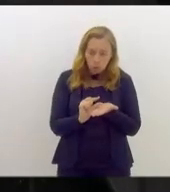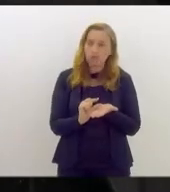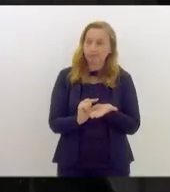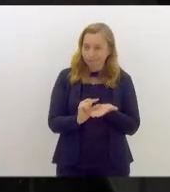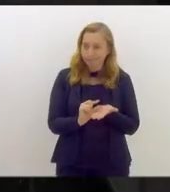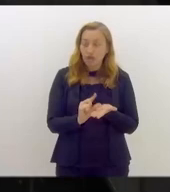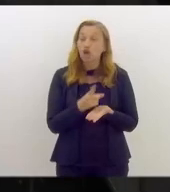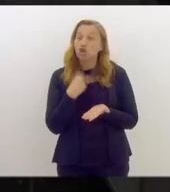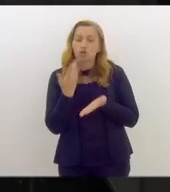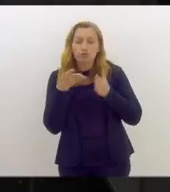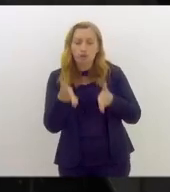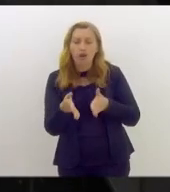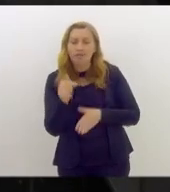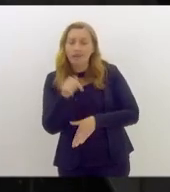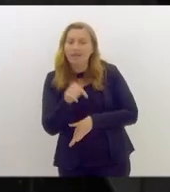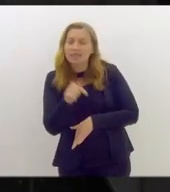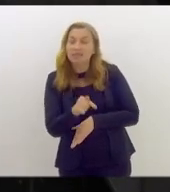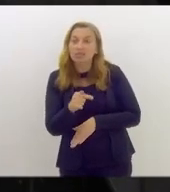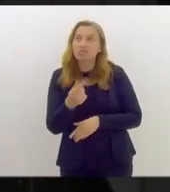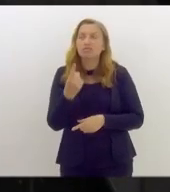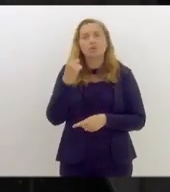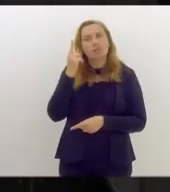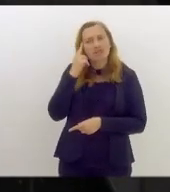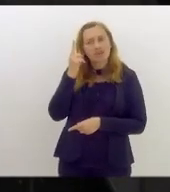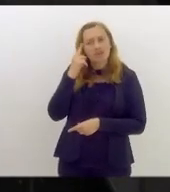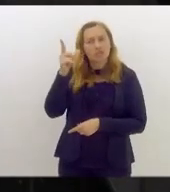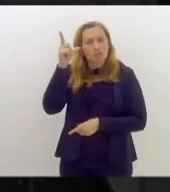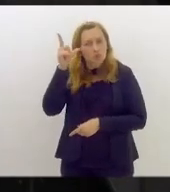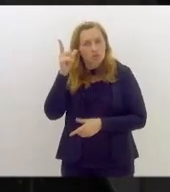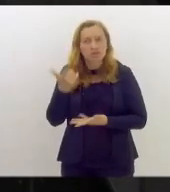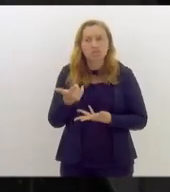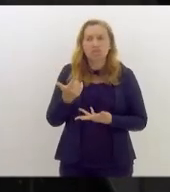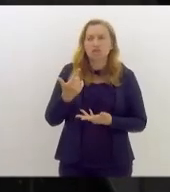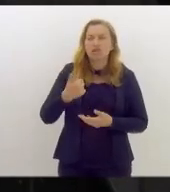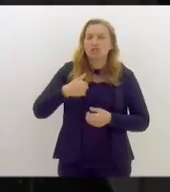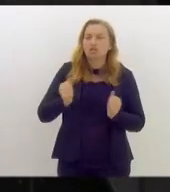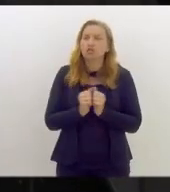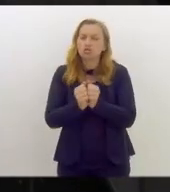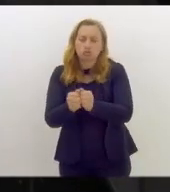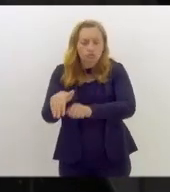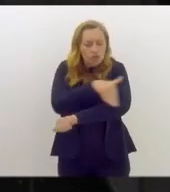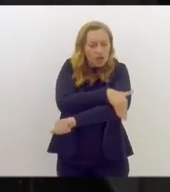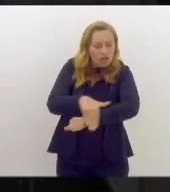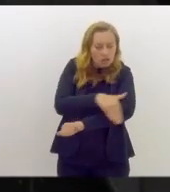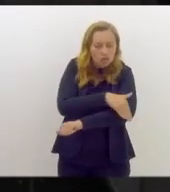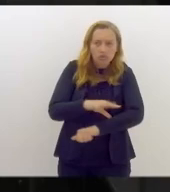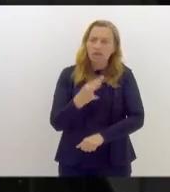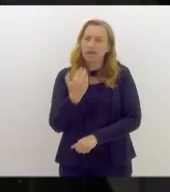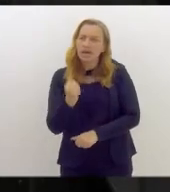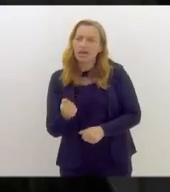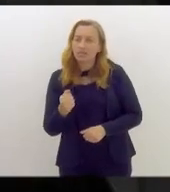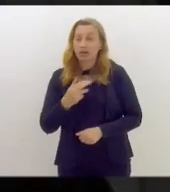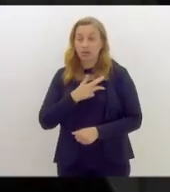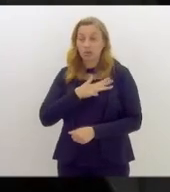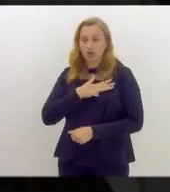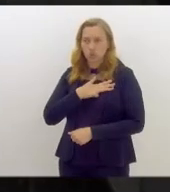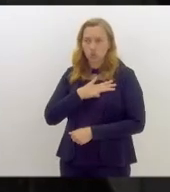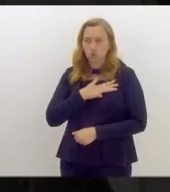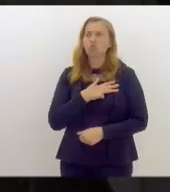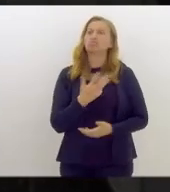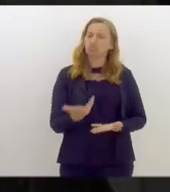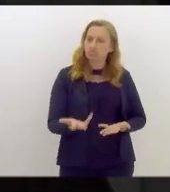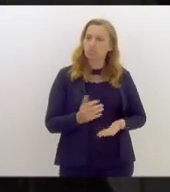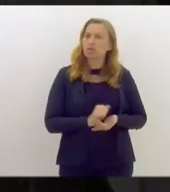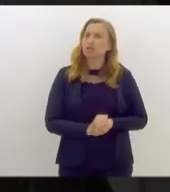nós focados aqui na expectativa Lucinha nós que viemos nas ruas juntos inclusive na campanha do presidente Lula na expectativa